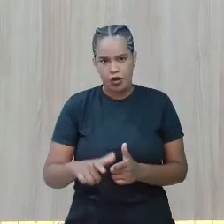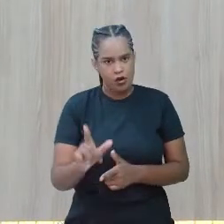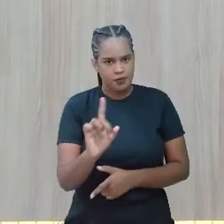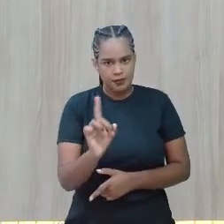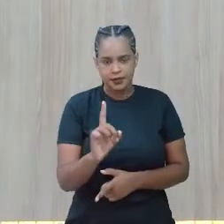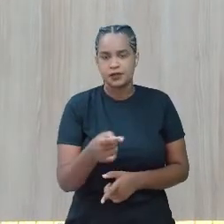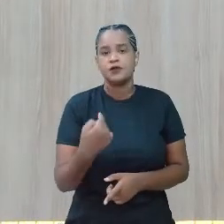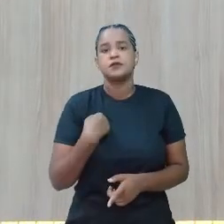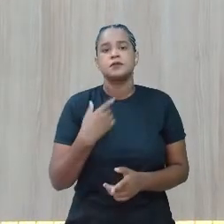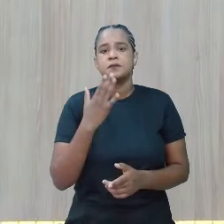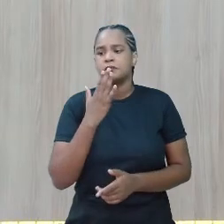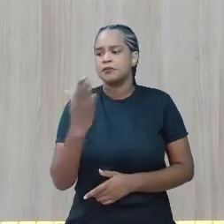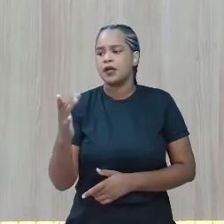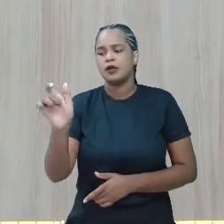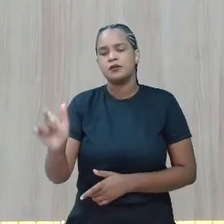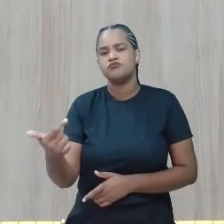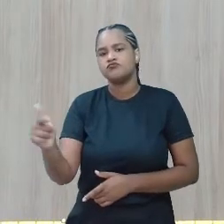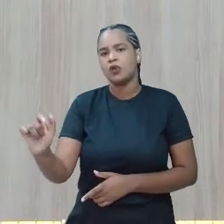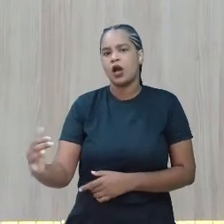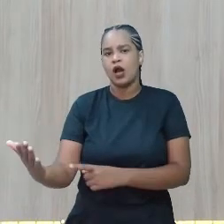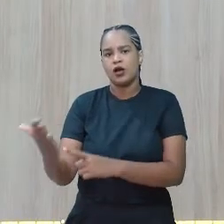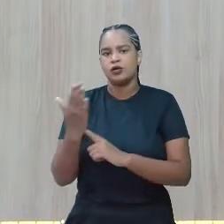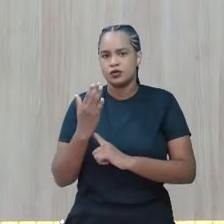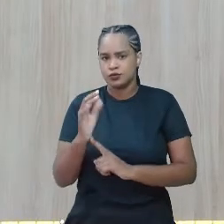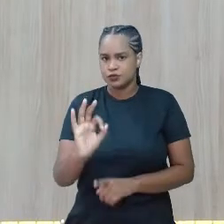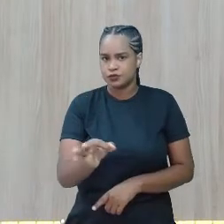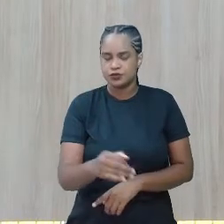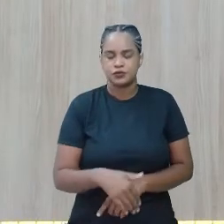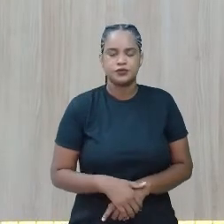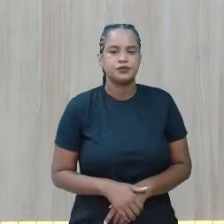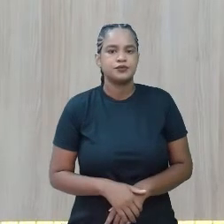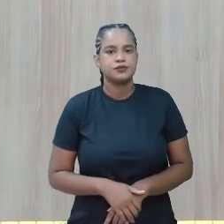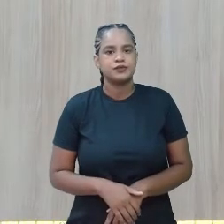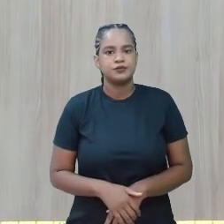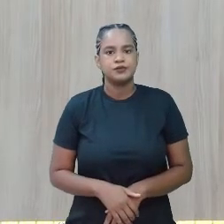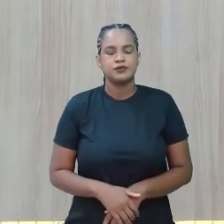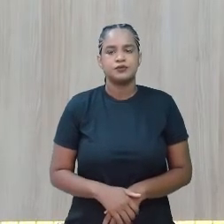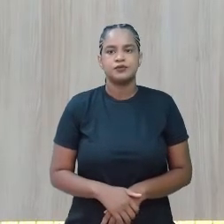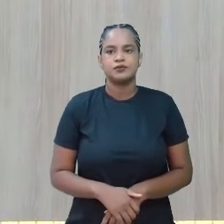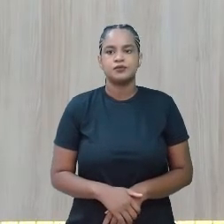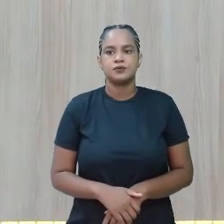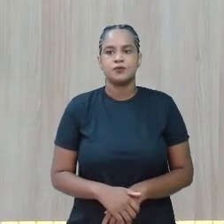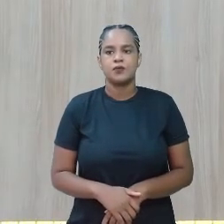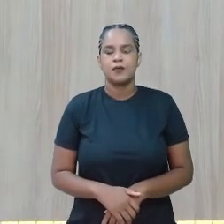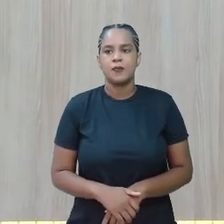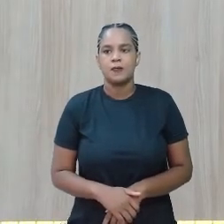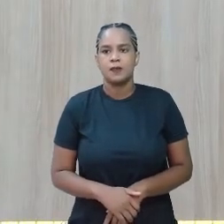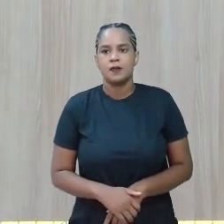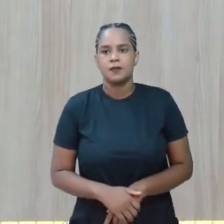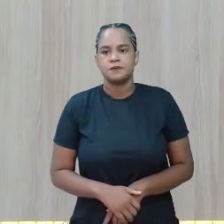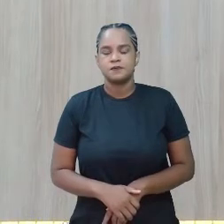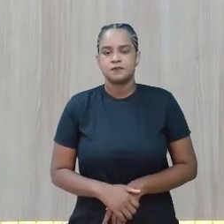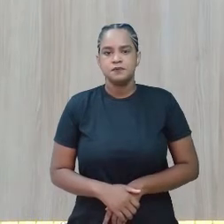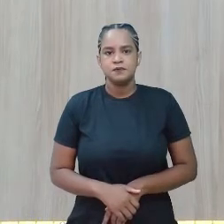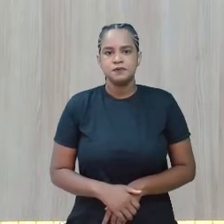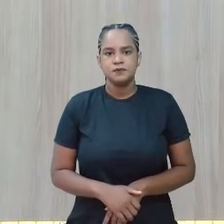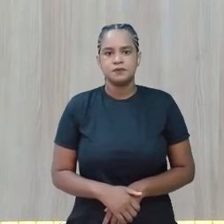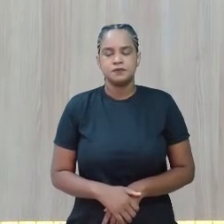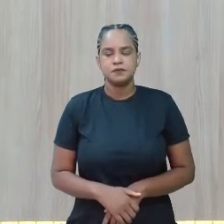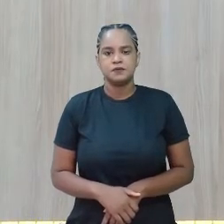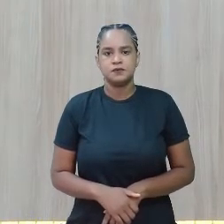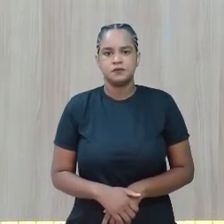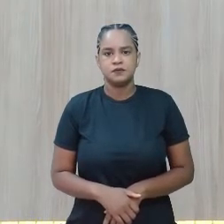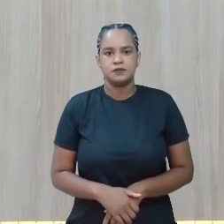problema. Pede alguém que pode te ajudar, tá bom? Então, nós vamos